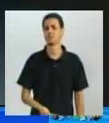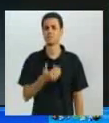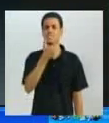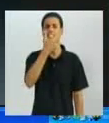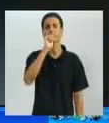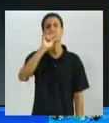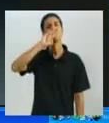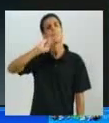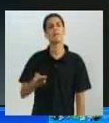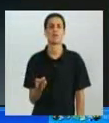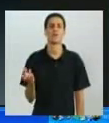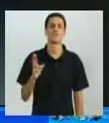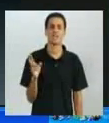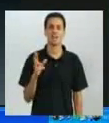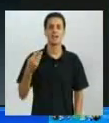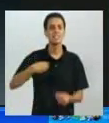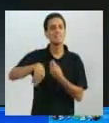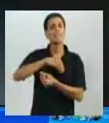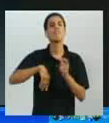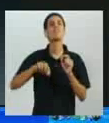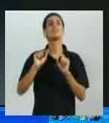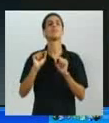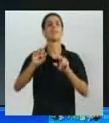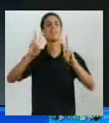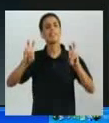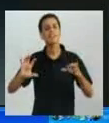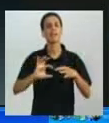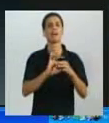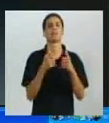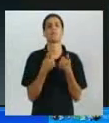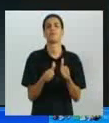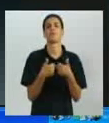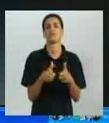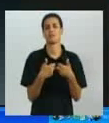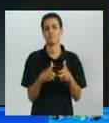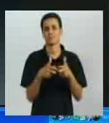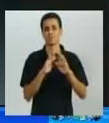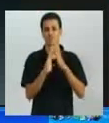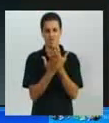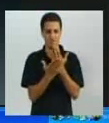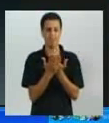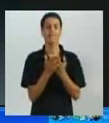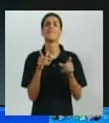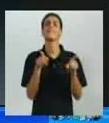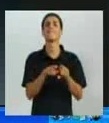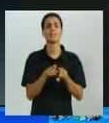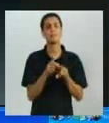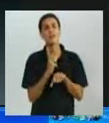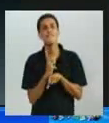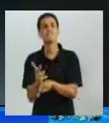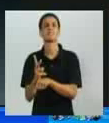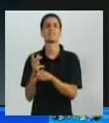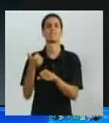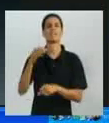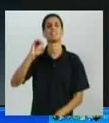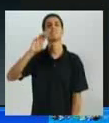17 milhões de reais envolvidos aí na fraude do transporte escolar, sem falar nos 10 milhões de concessão no transporte, que até